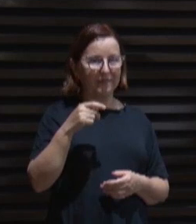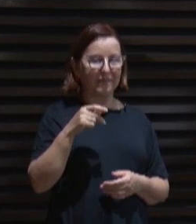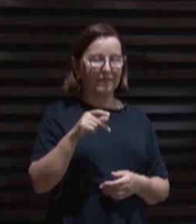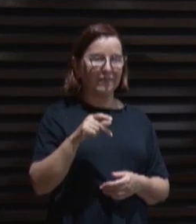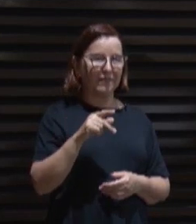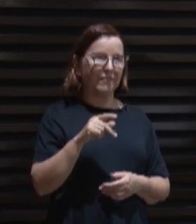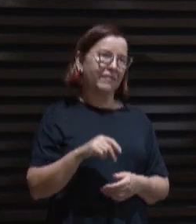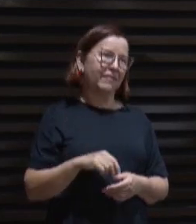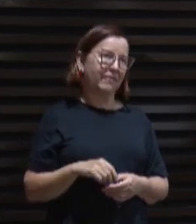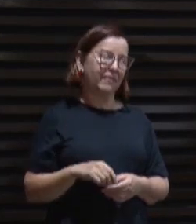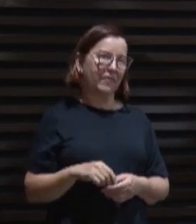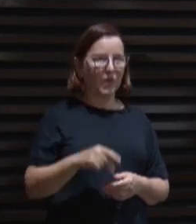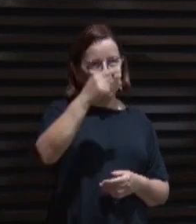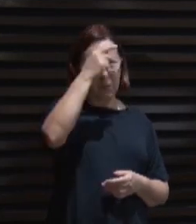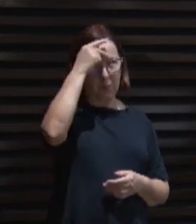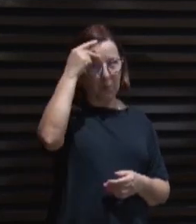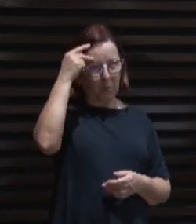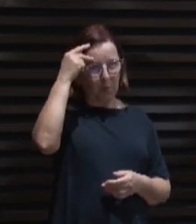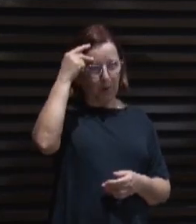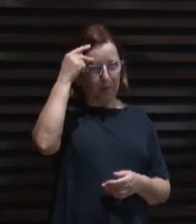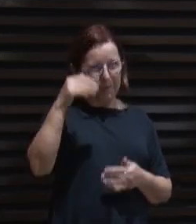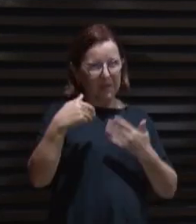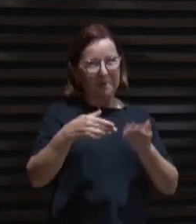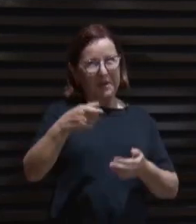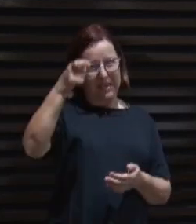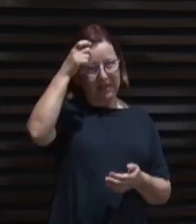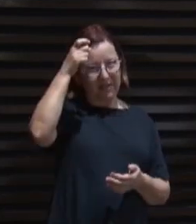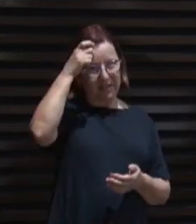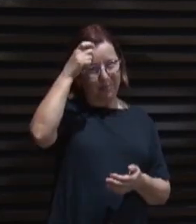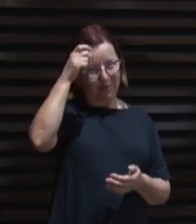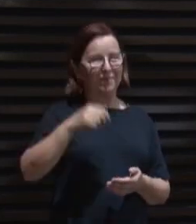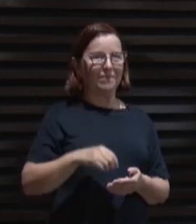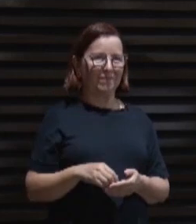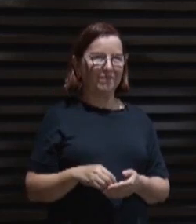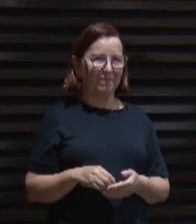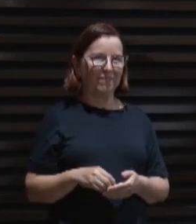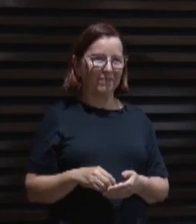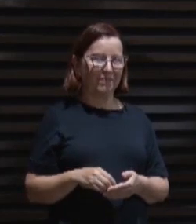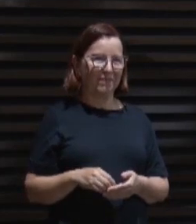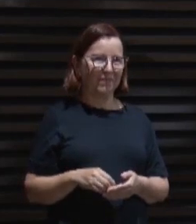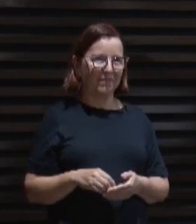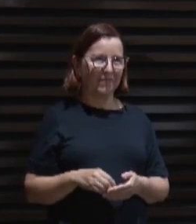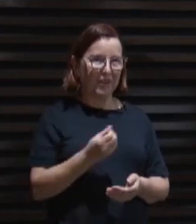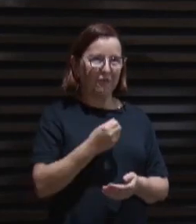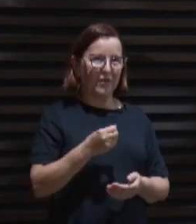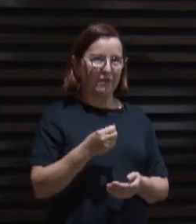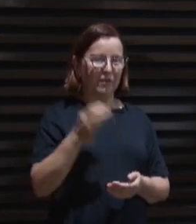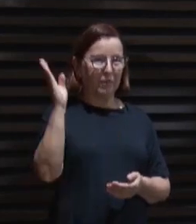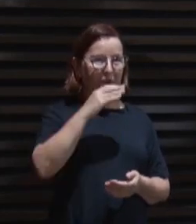O homem de Belial, o homem vil, o que anda com a perversidade na